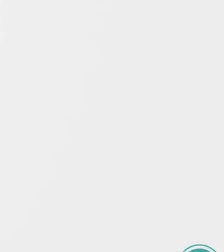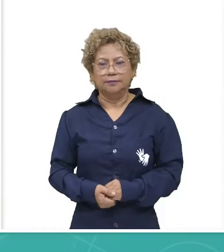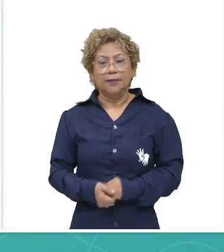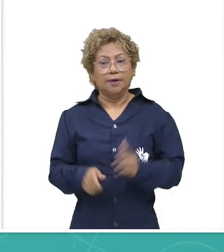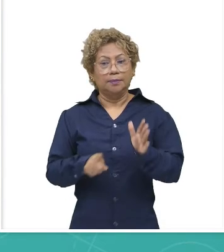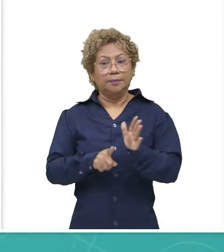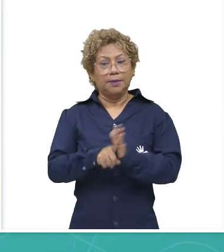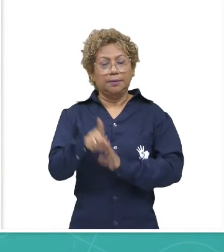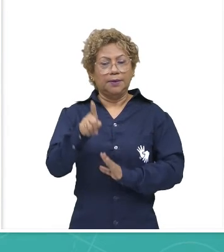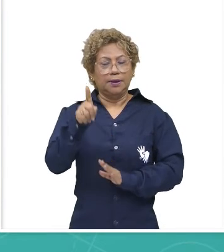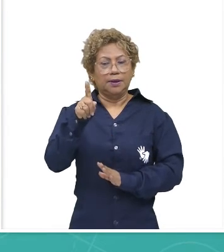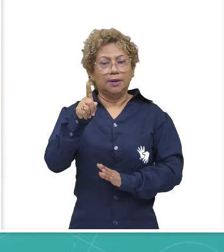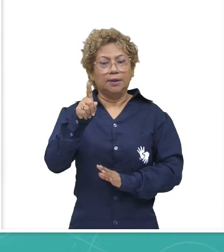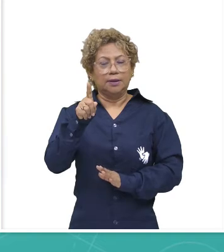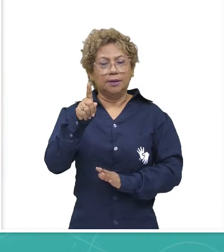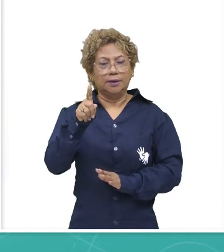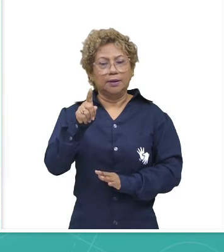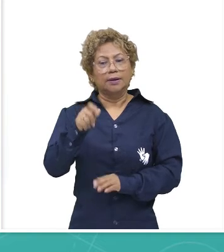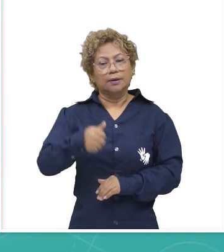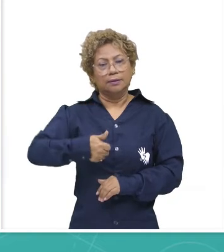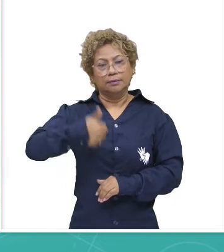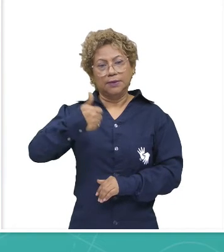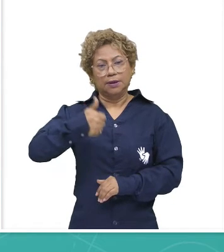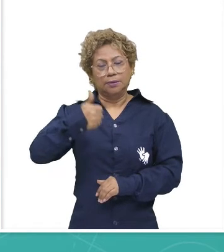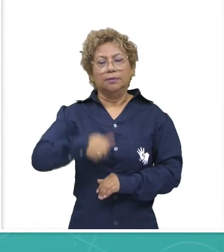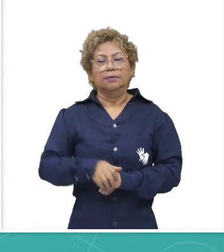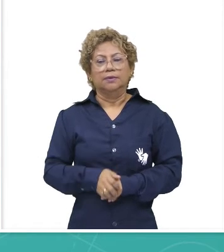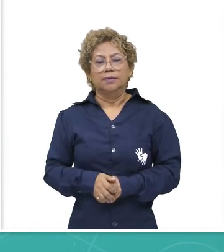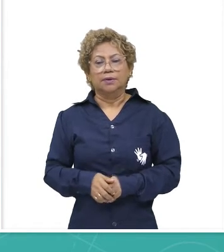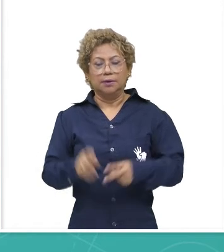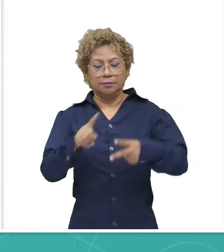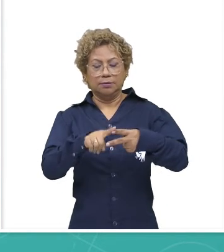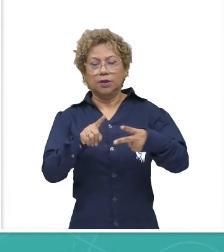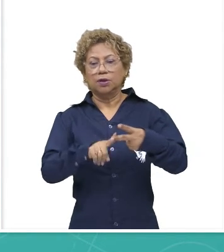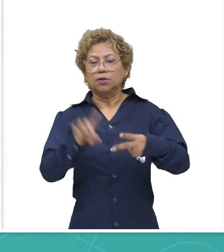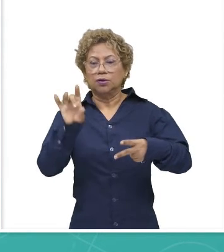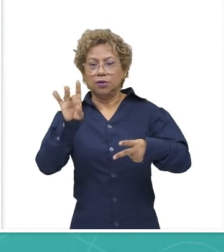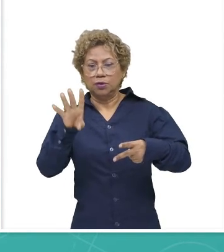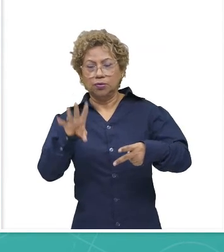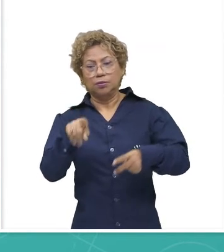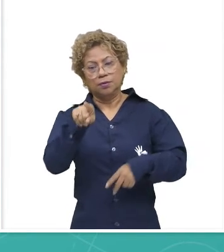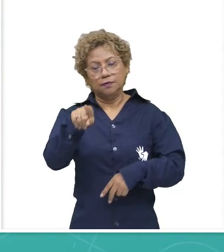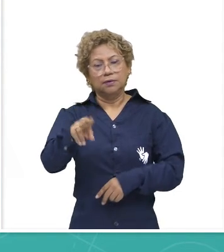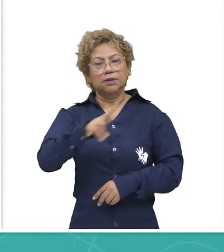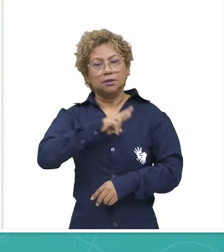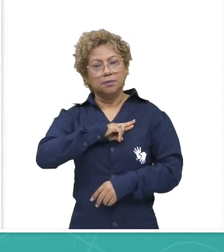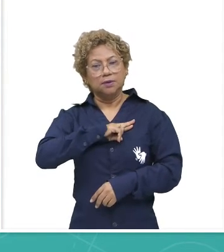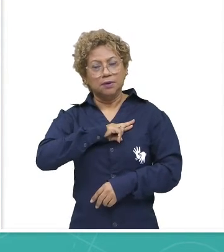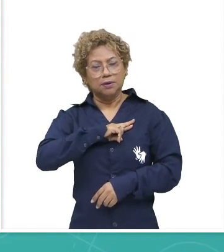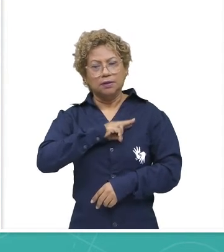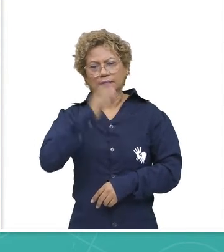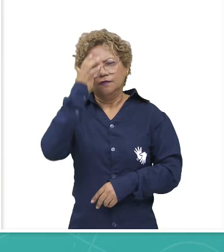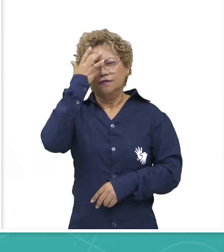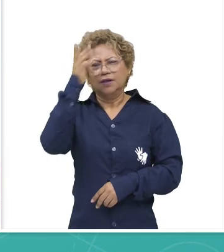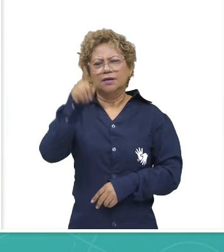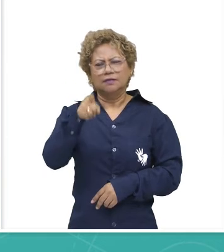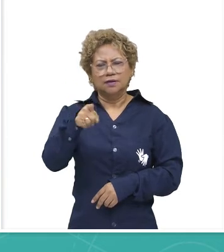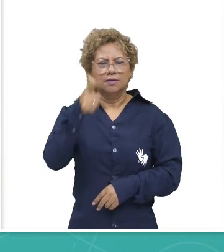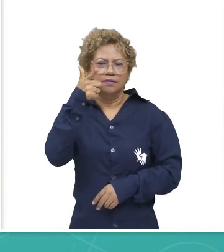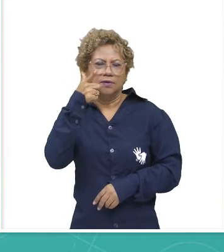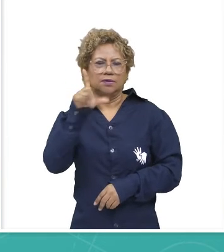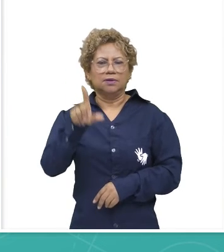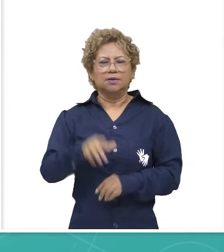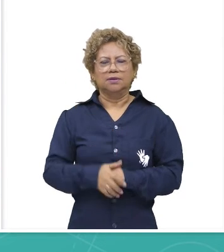Trouxe aí para vocês duas questões muito fáceis, tenho certeza que vocês vão acertar logo. Não esqueçam